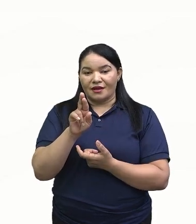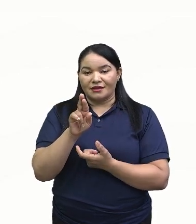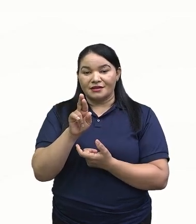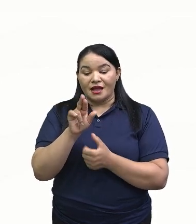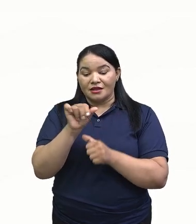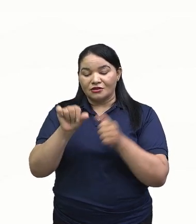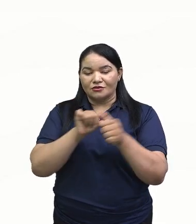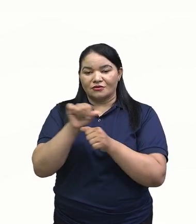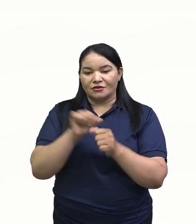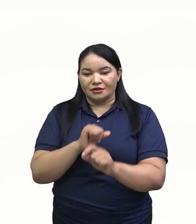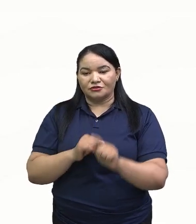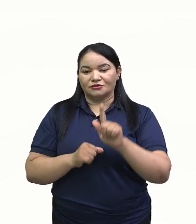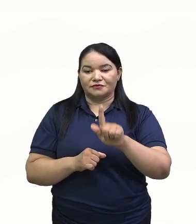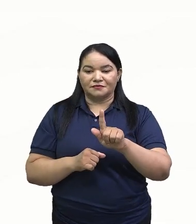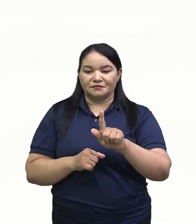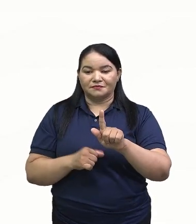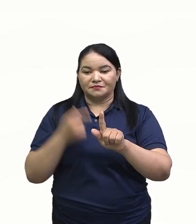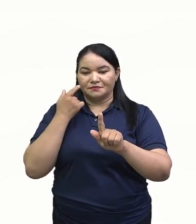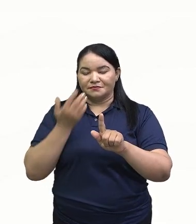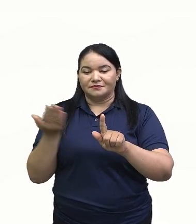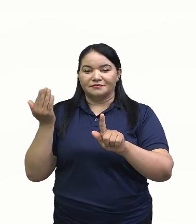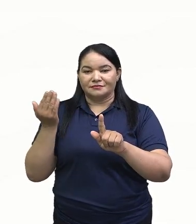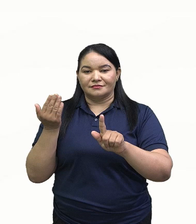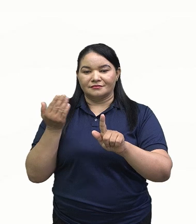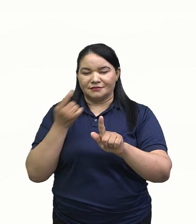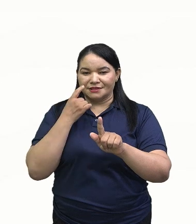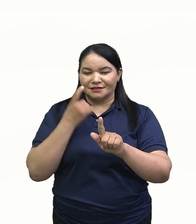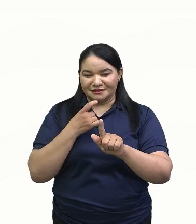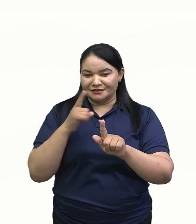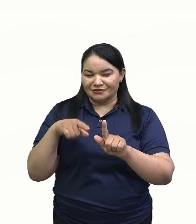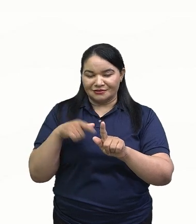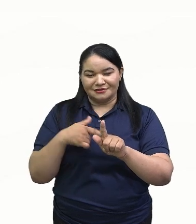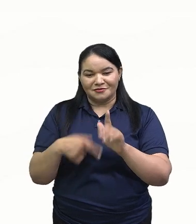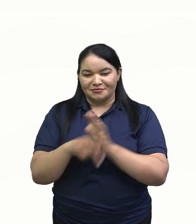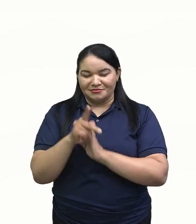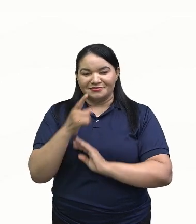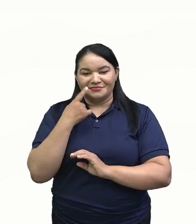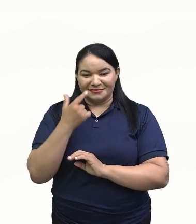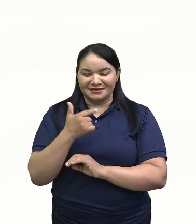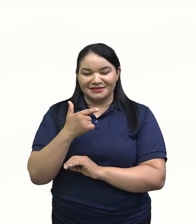G, né? São coisas interessantes da língua portuguesa, né?